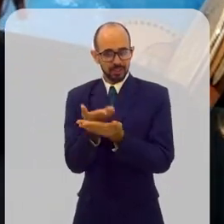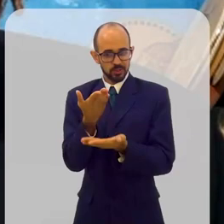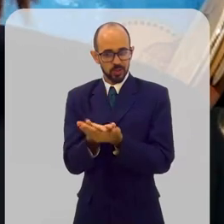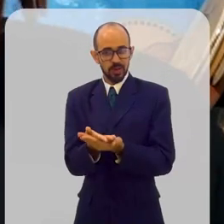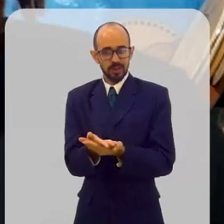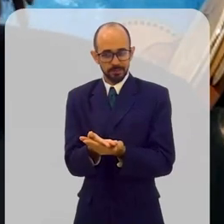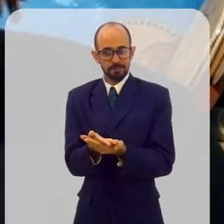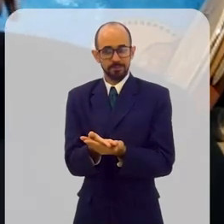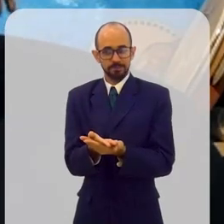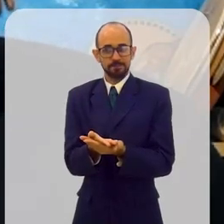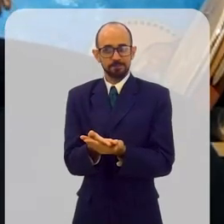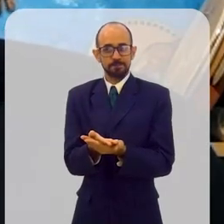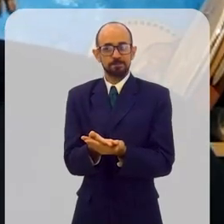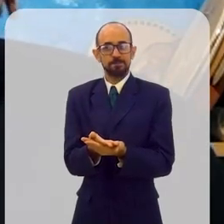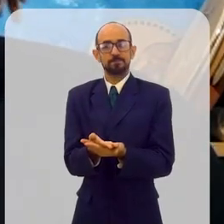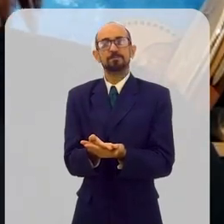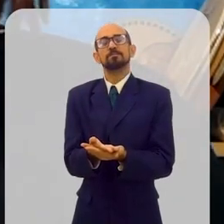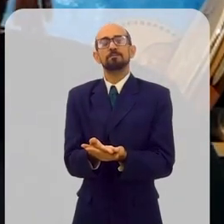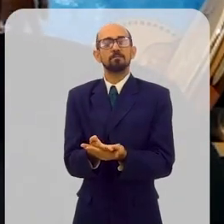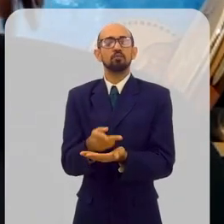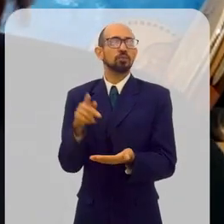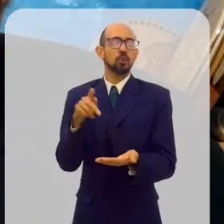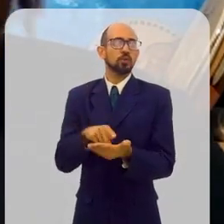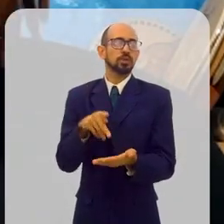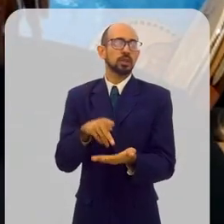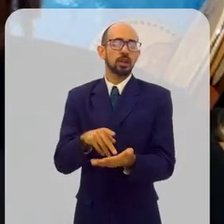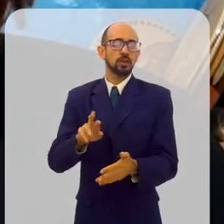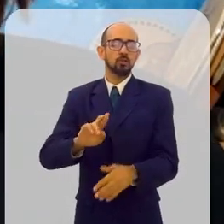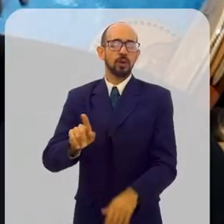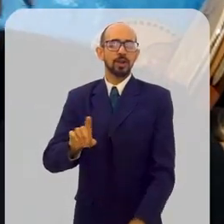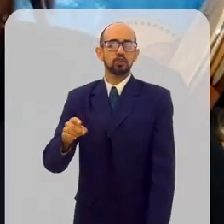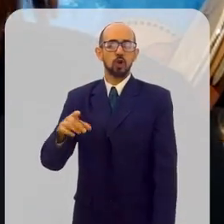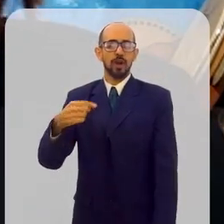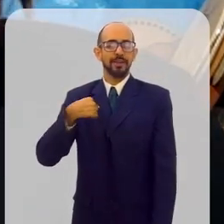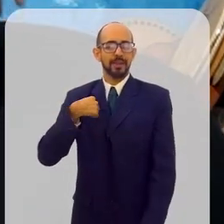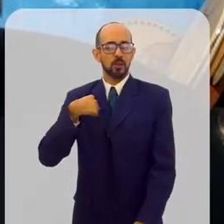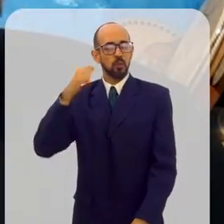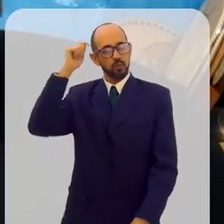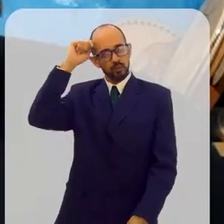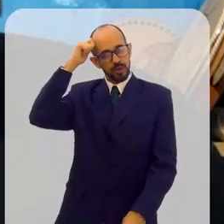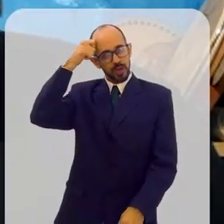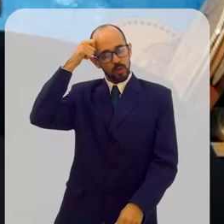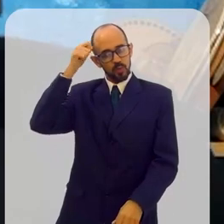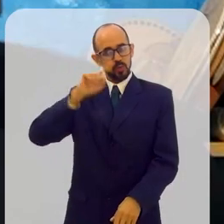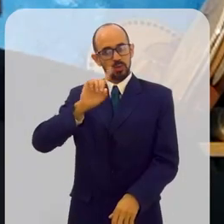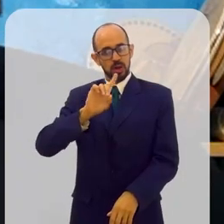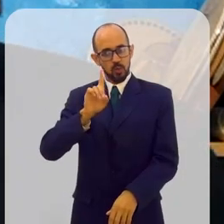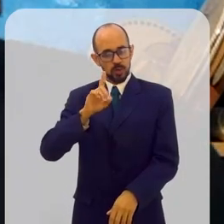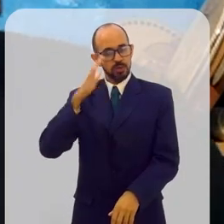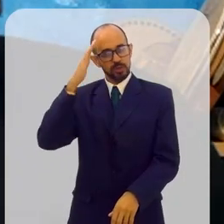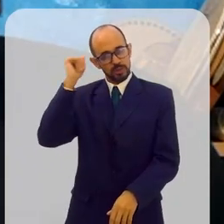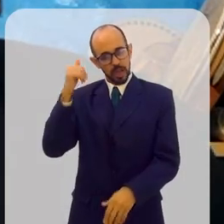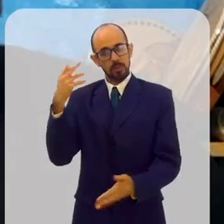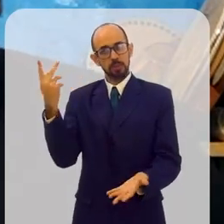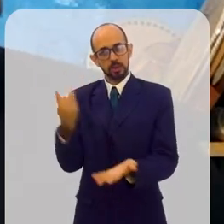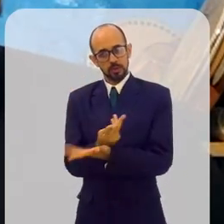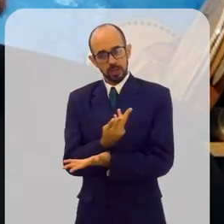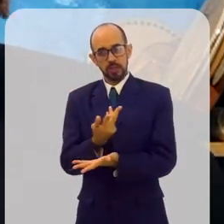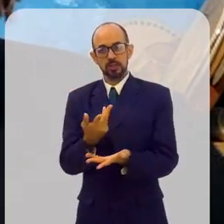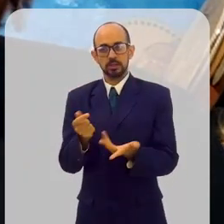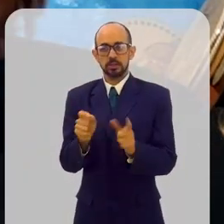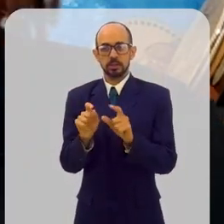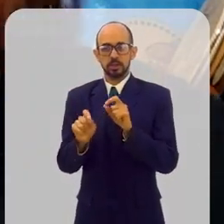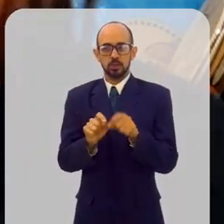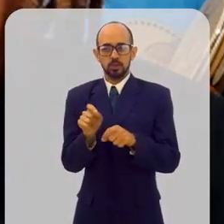nesse território, que é a escola também, né. E aí, com certeza, assim, né, não era só eu que era menino preto, a gente sabe como é,